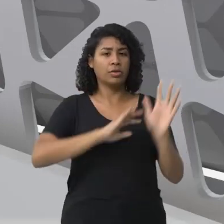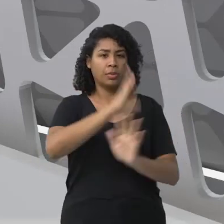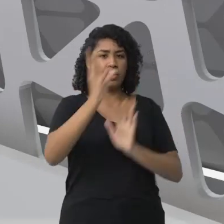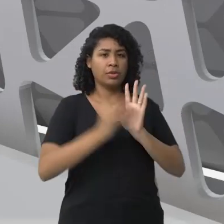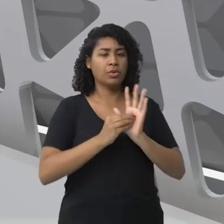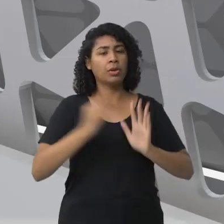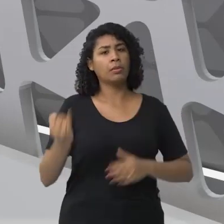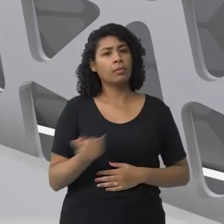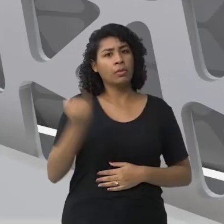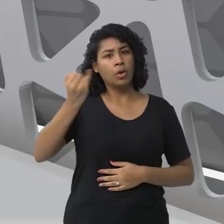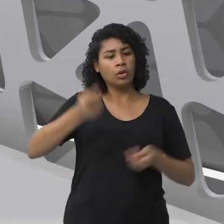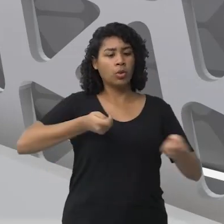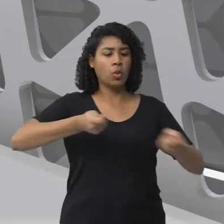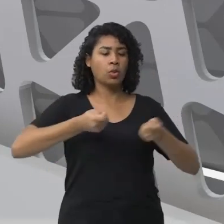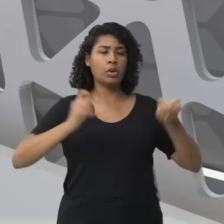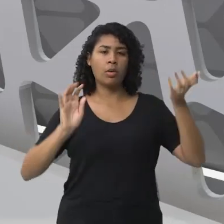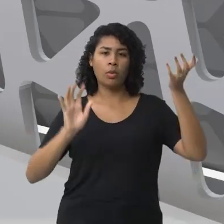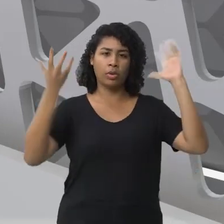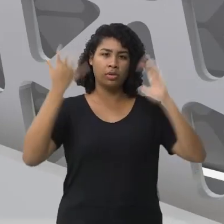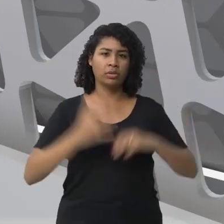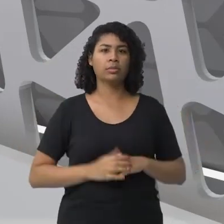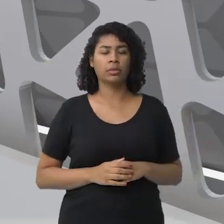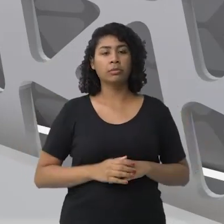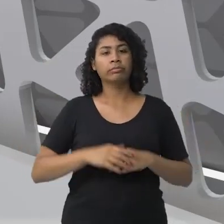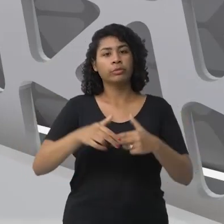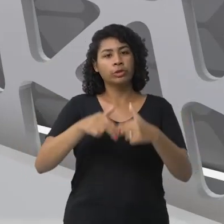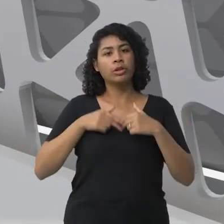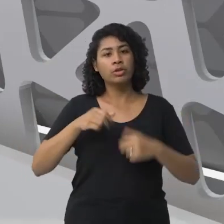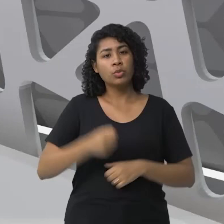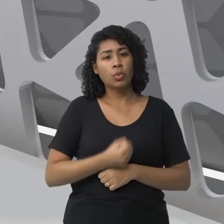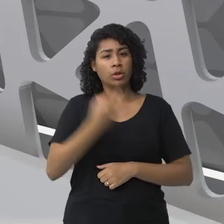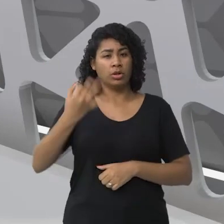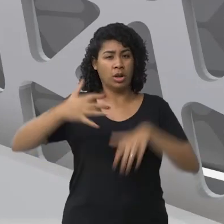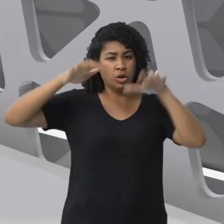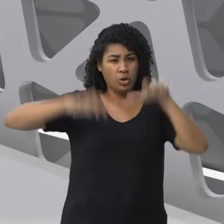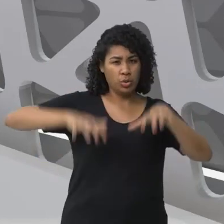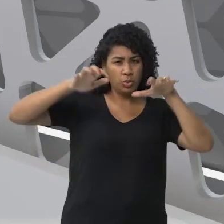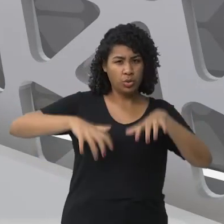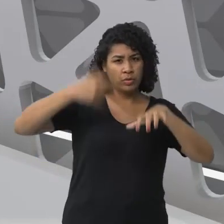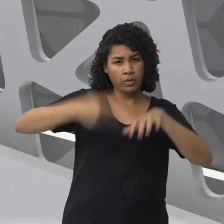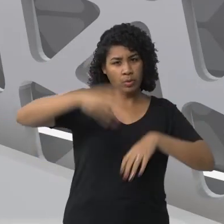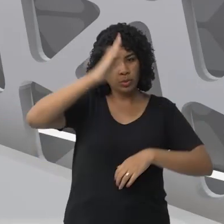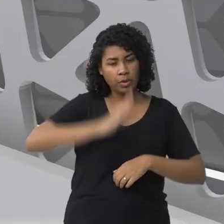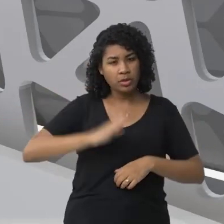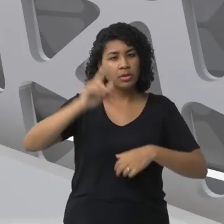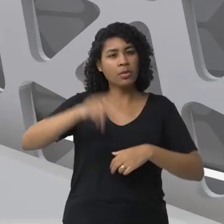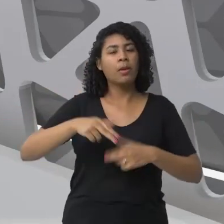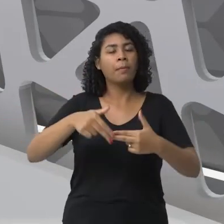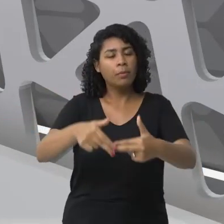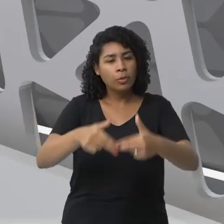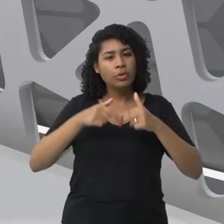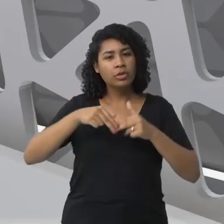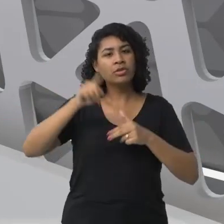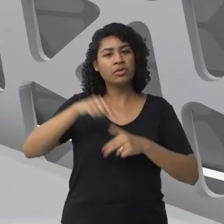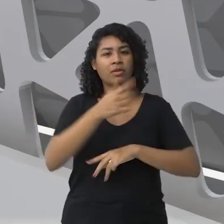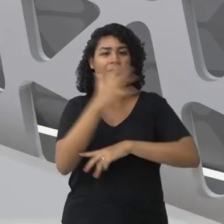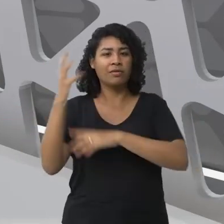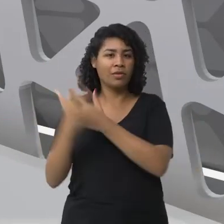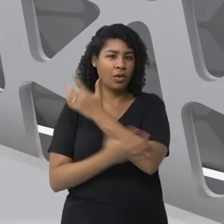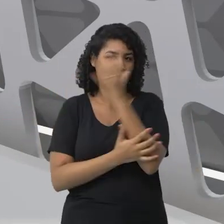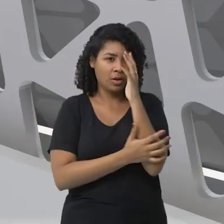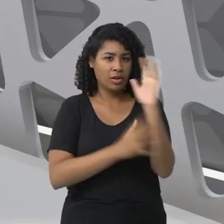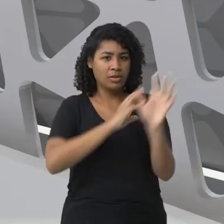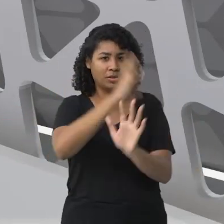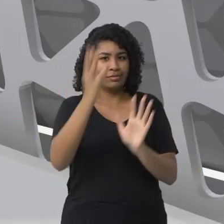para o controle do nosso clima. A quantidade de chuvas que o Brasil tem é devido à presença da floresta amazônica na